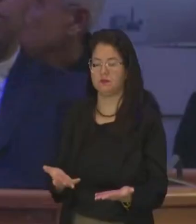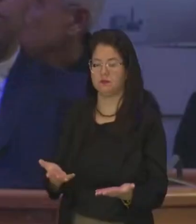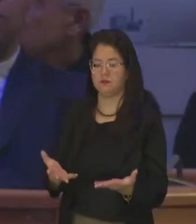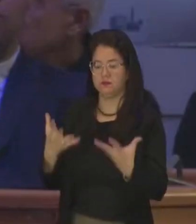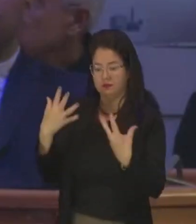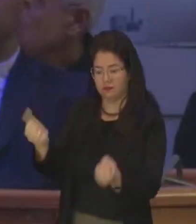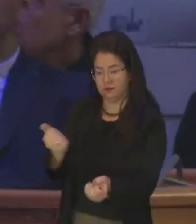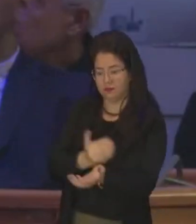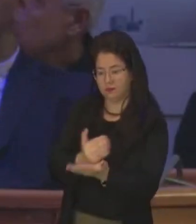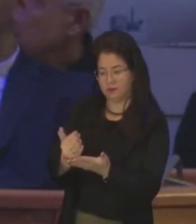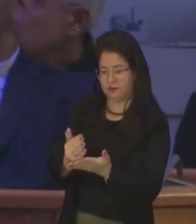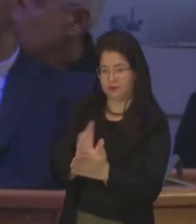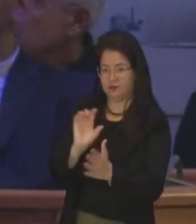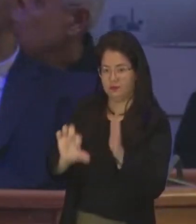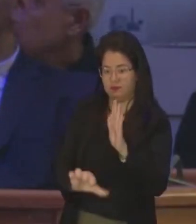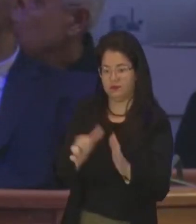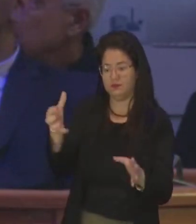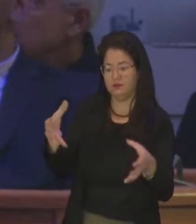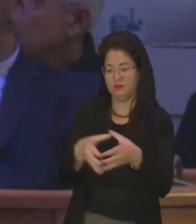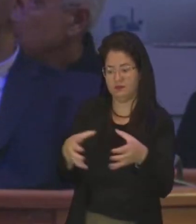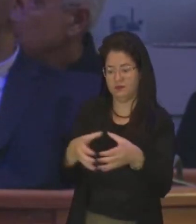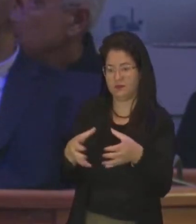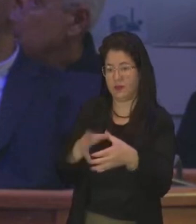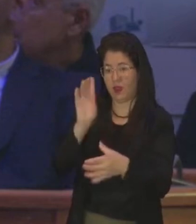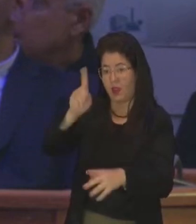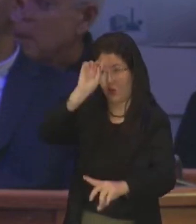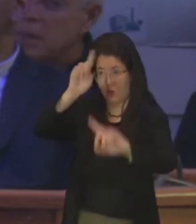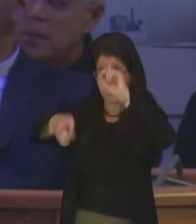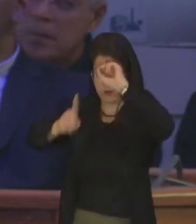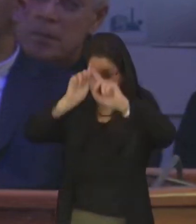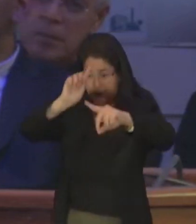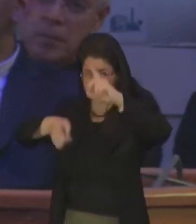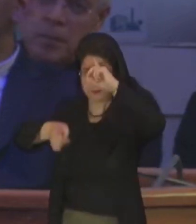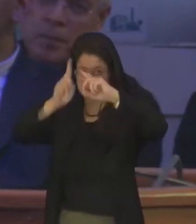vamos começar desse primeiro grupo, são as ordens.